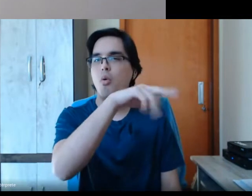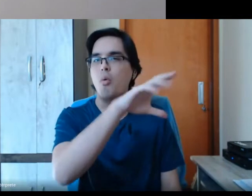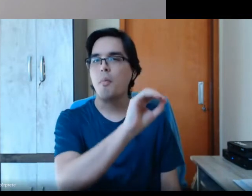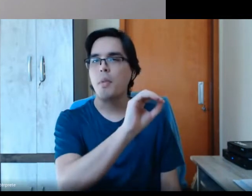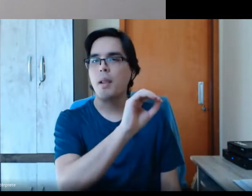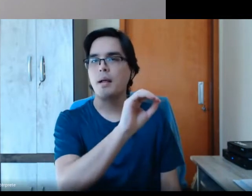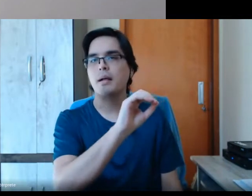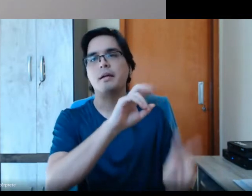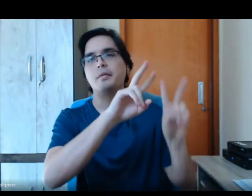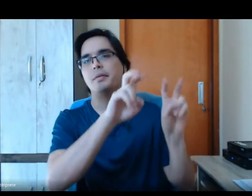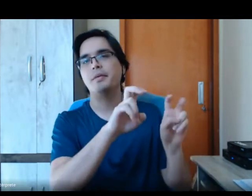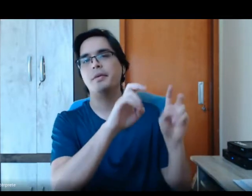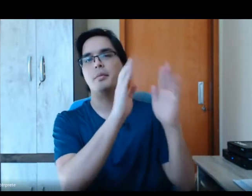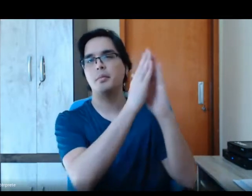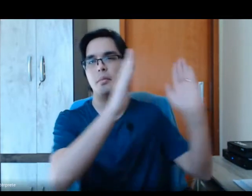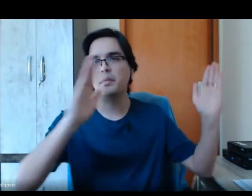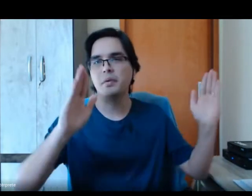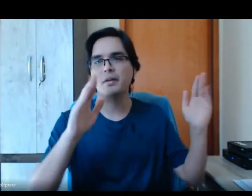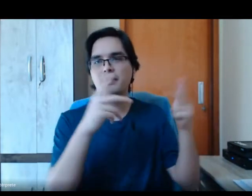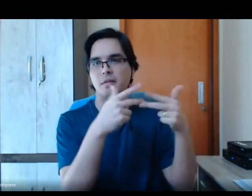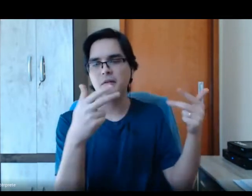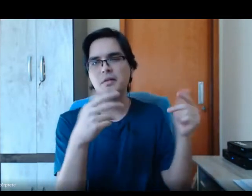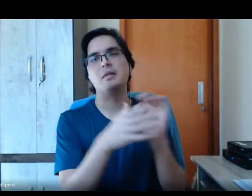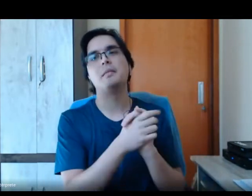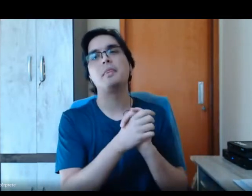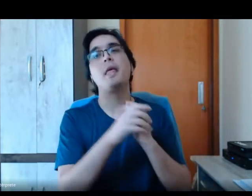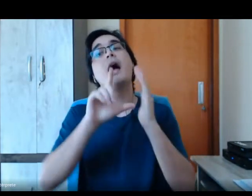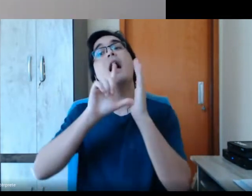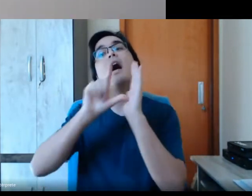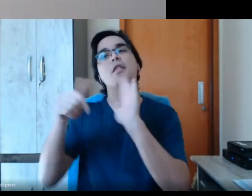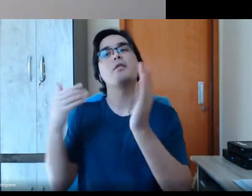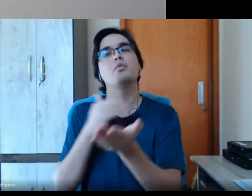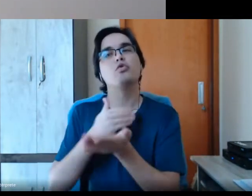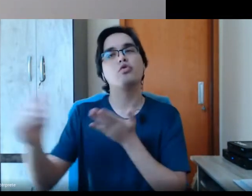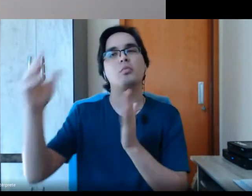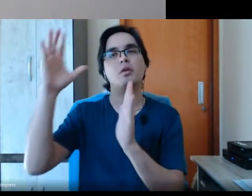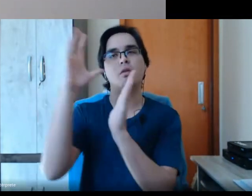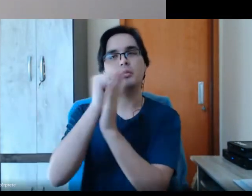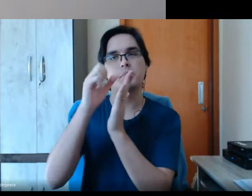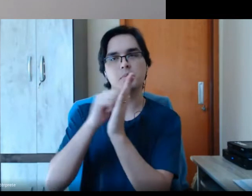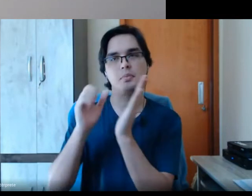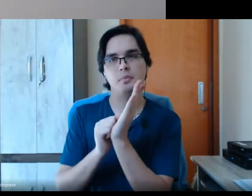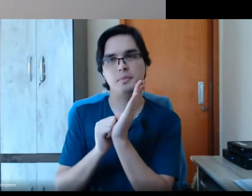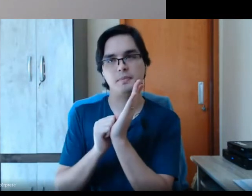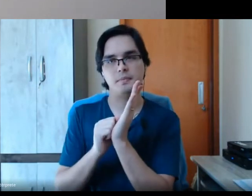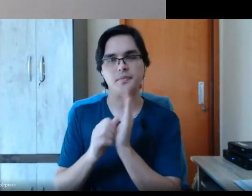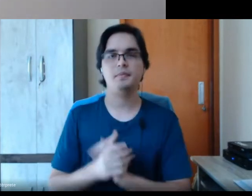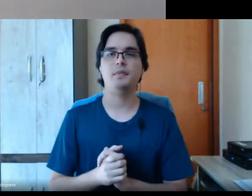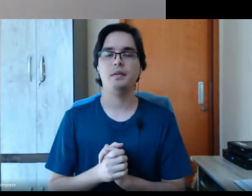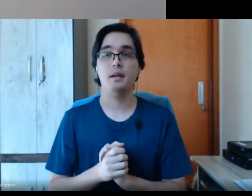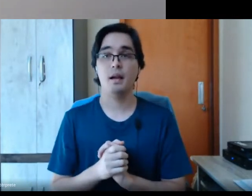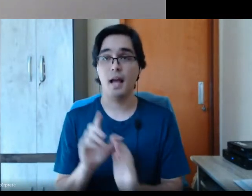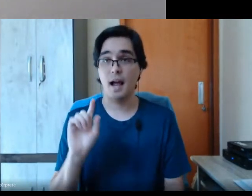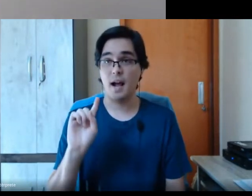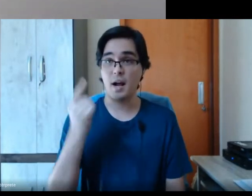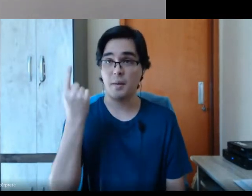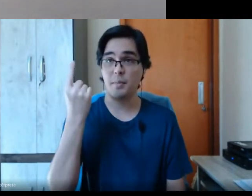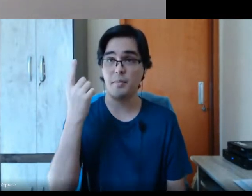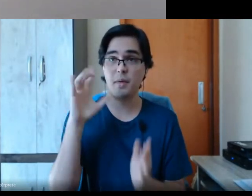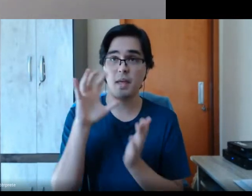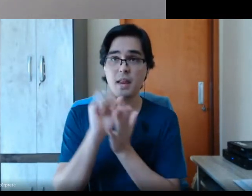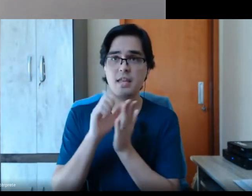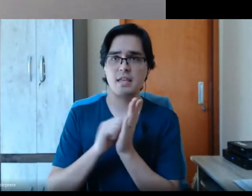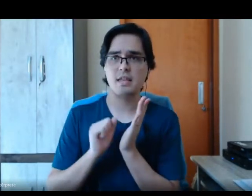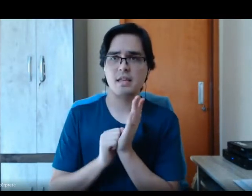as dúvidas. Você não quer responder as outras? Bom dia. Né? E a gente vai tentando responder aqui, ver, né, a resposta, como a gente vai conduzir